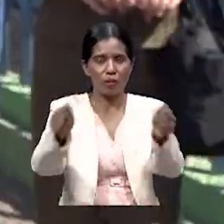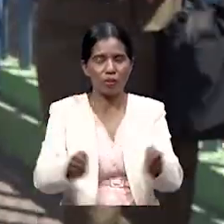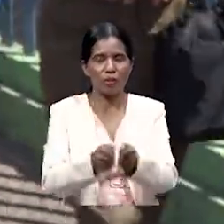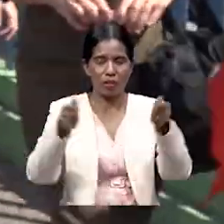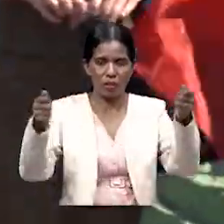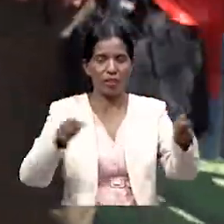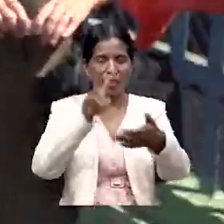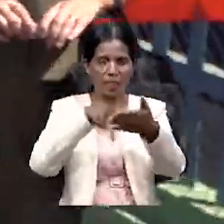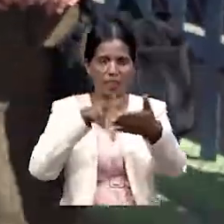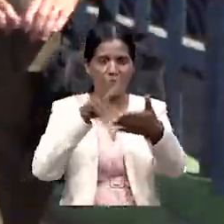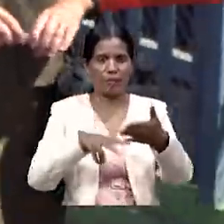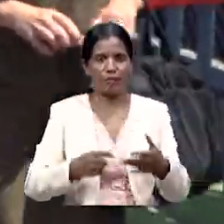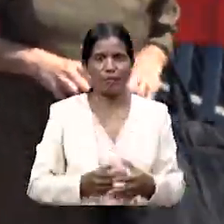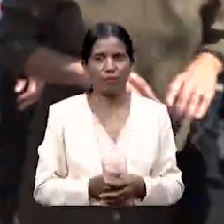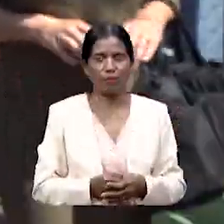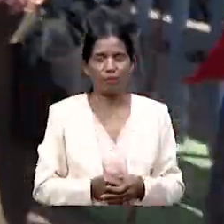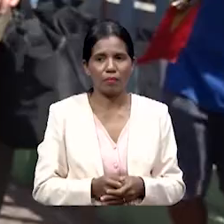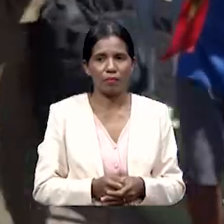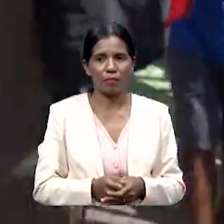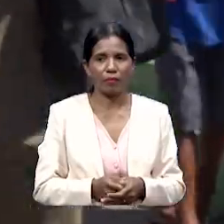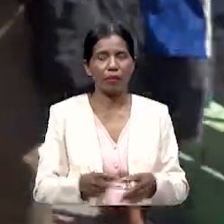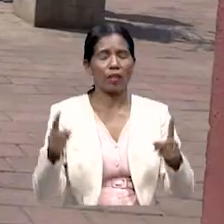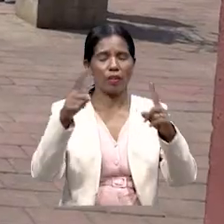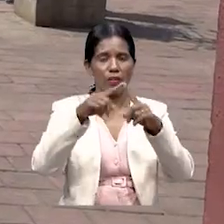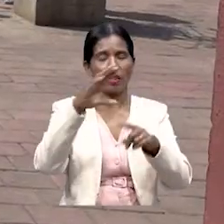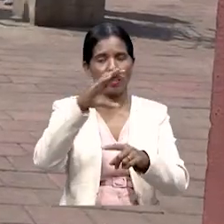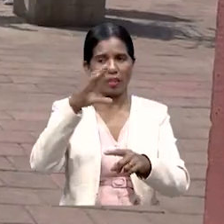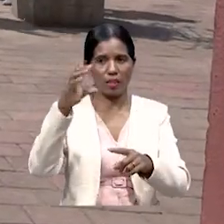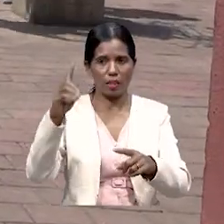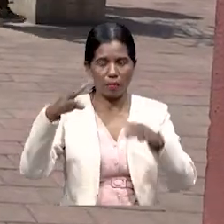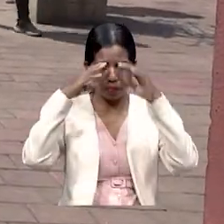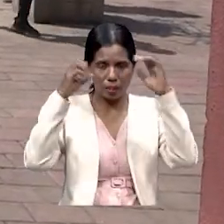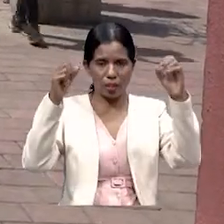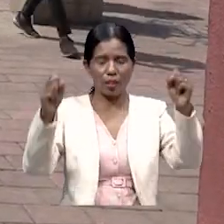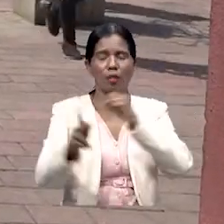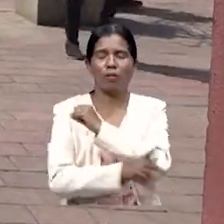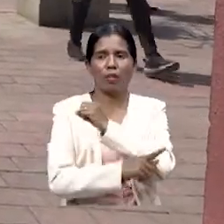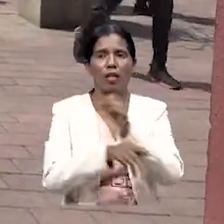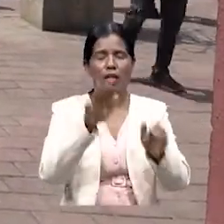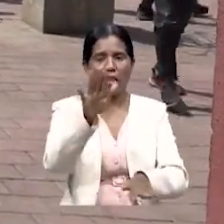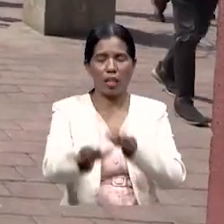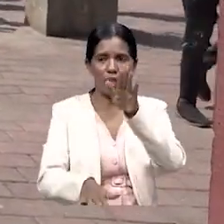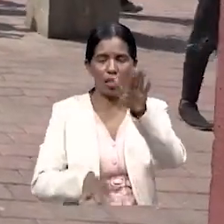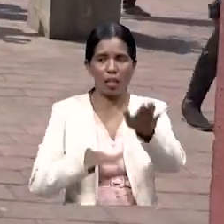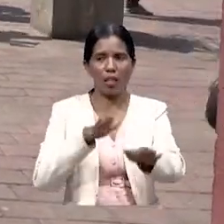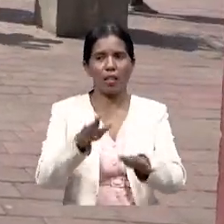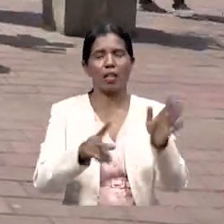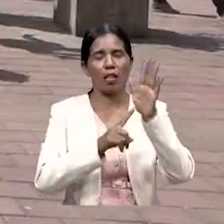dile tuir dalan. Hafuento ia CCD, Presidente Republika Portugal, ho komitiva lao haleustan